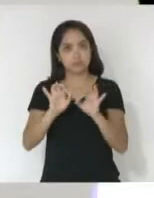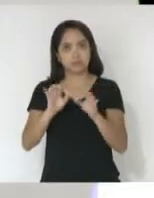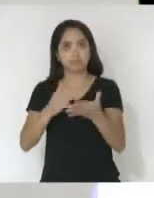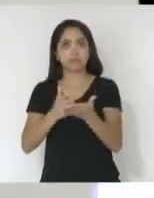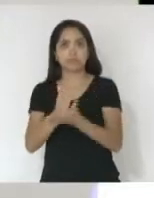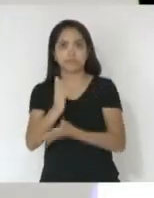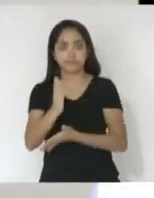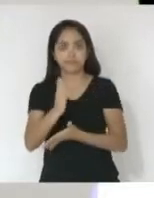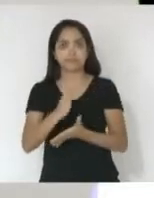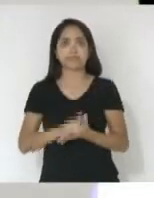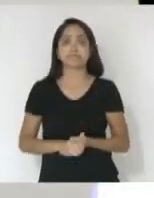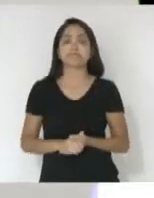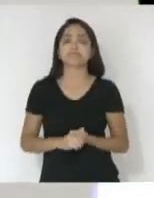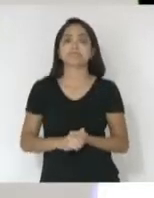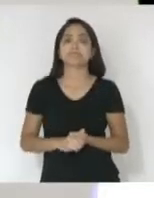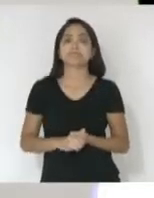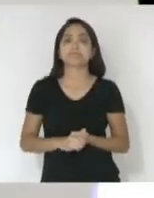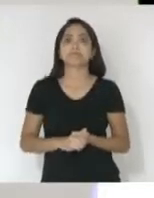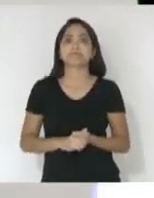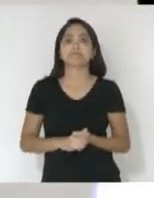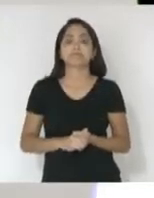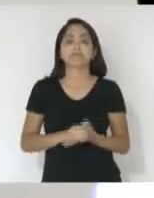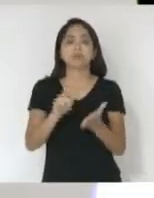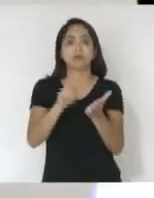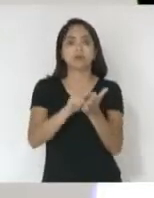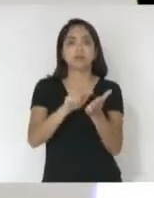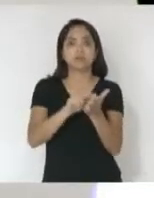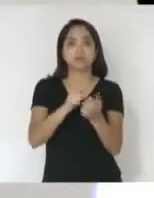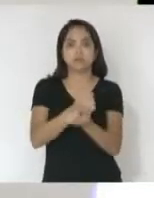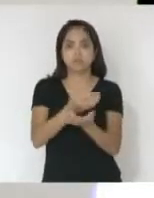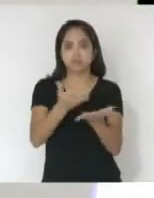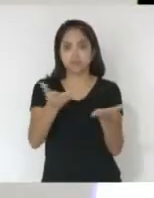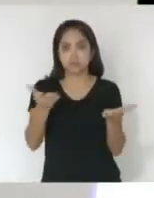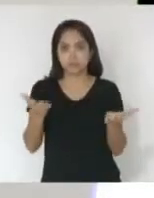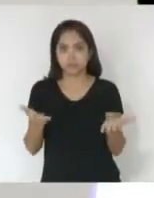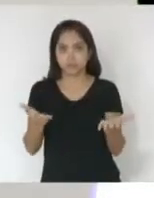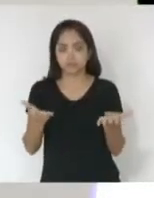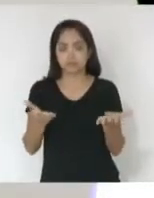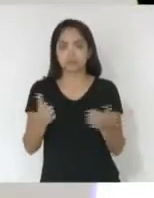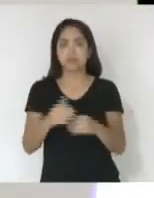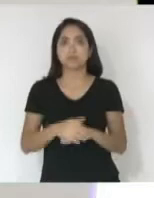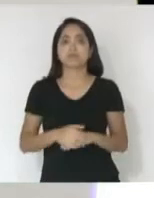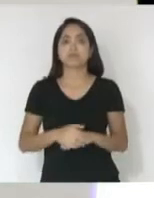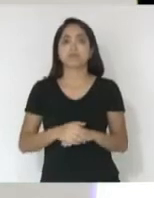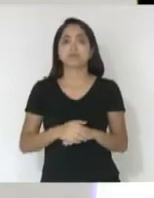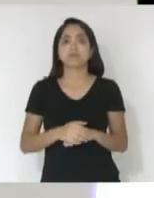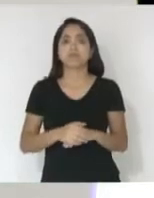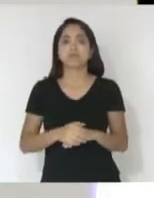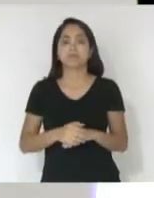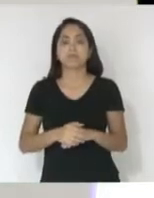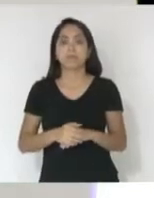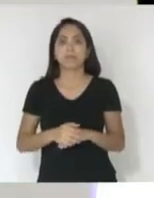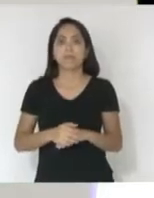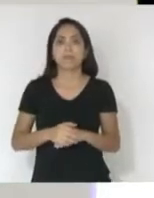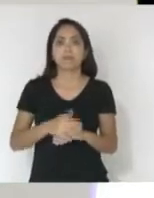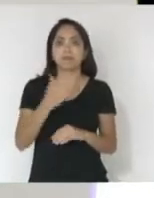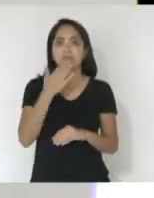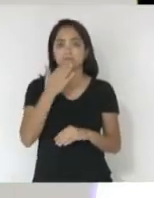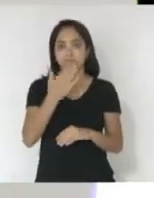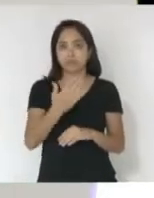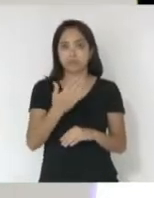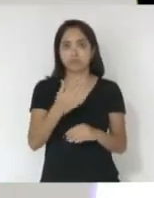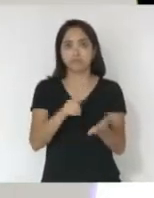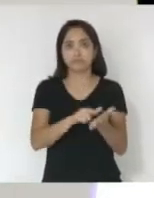sem restrições. Expediente. O senhor presidente solicitou que se procedesse à